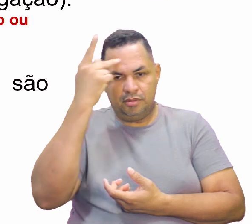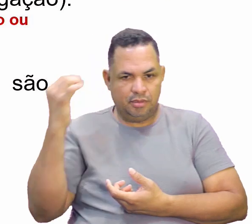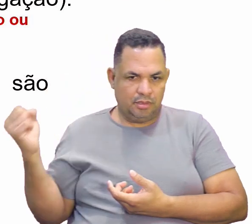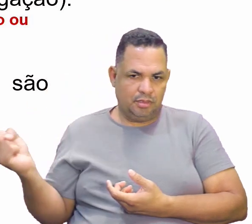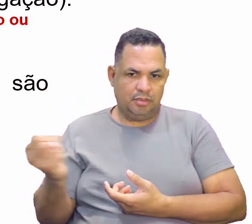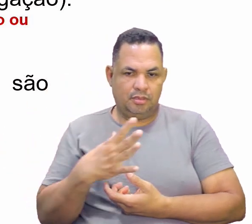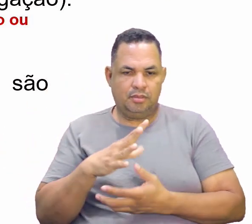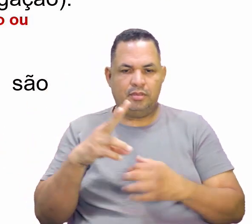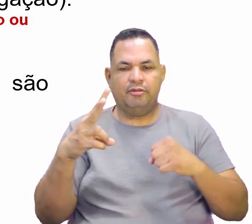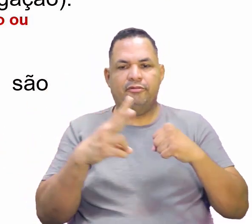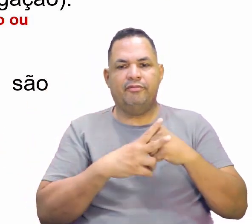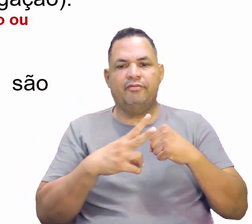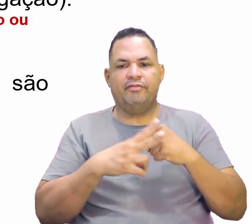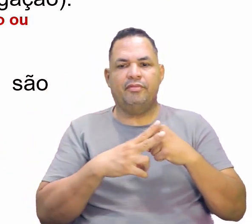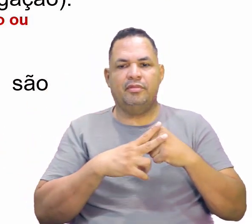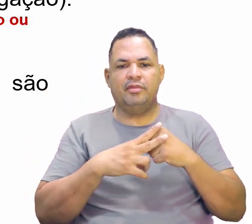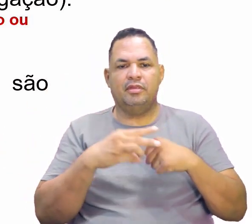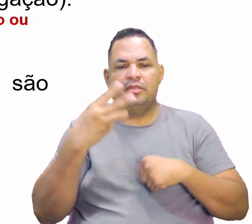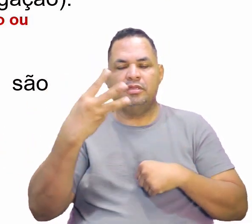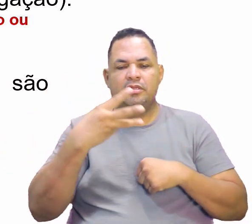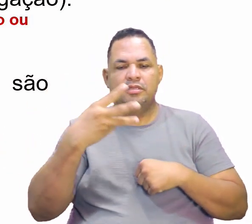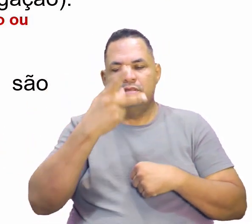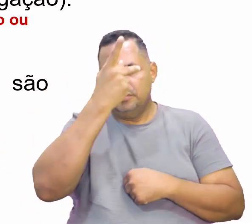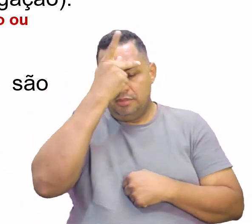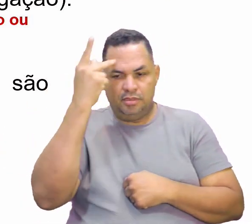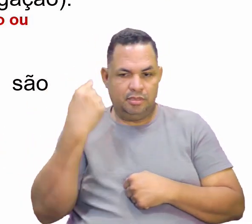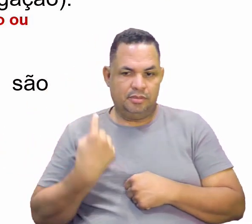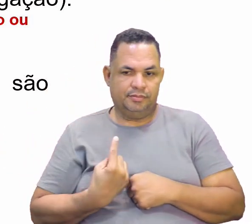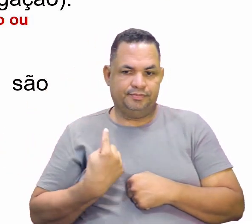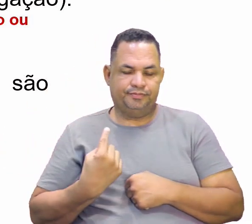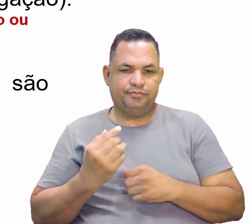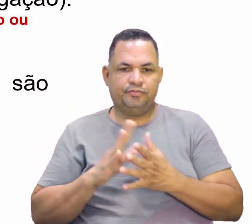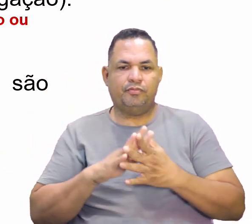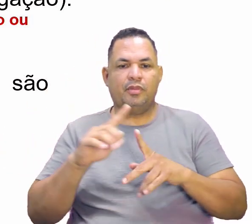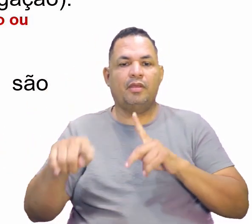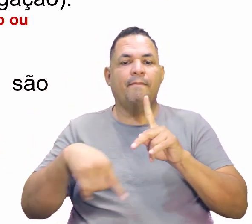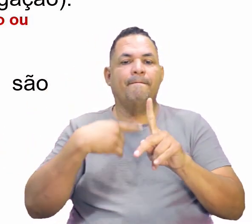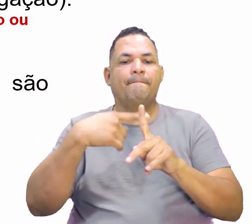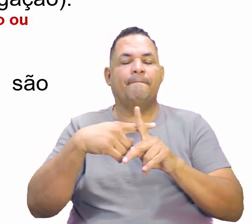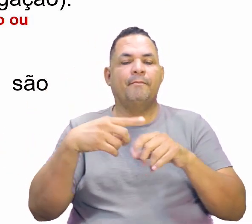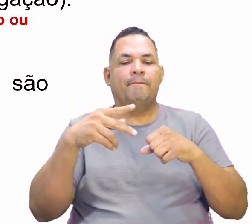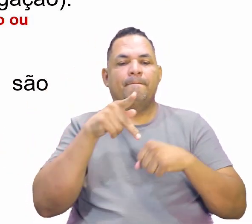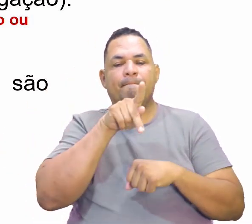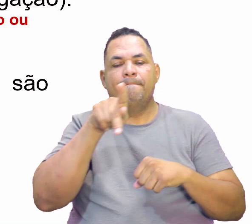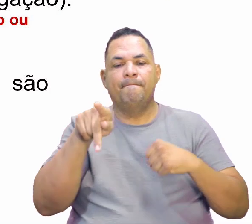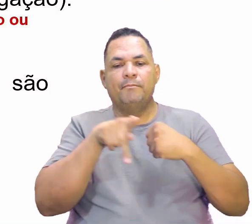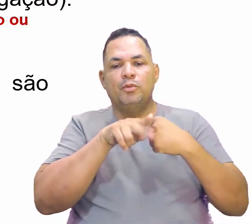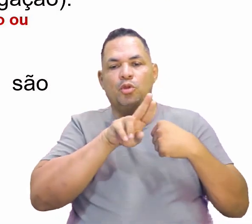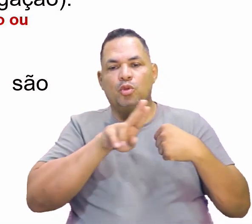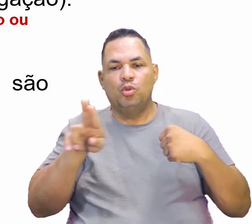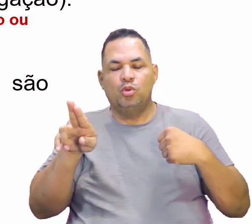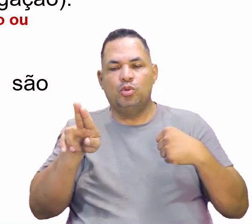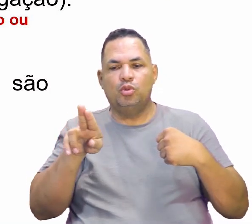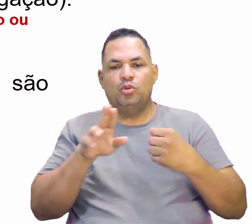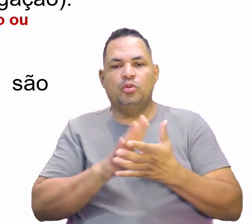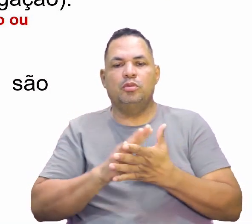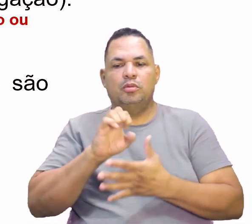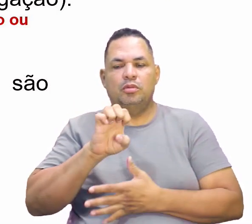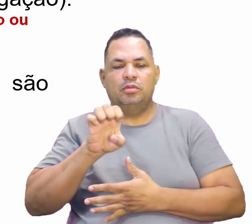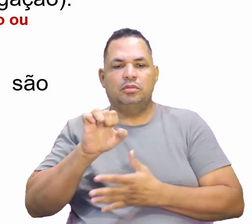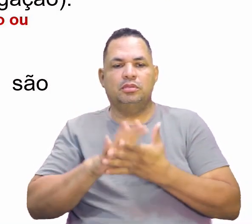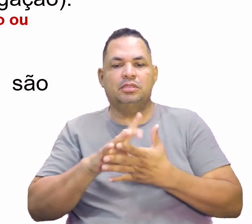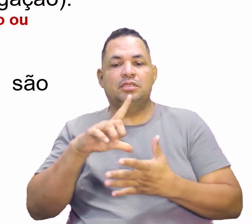o quê? Né? Tá na terceira pessoa do singular, mais o pronome si, com o verbo de transitivo indireto, porque tem